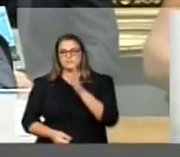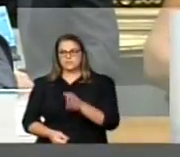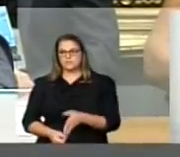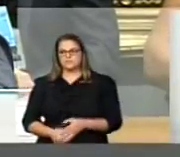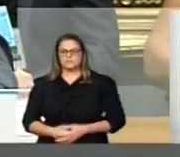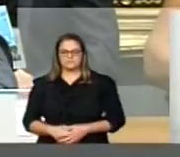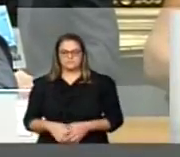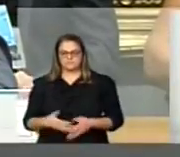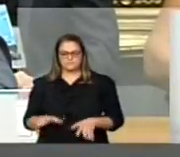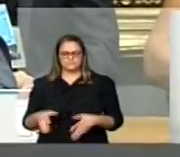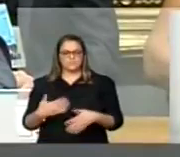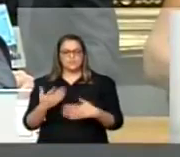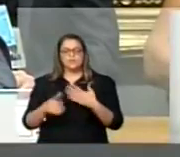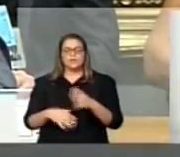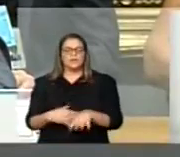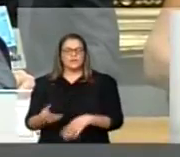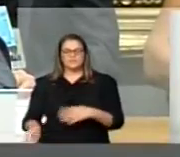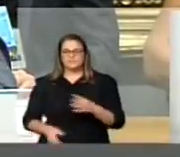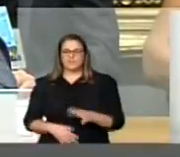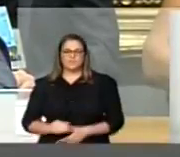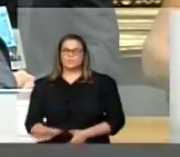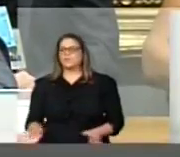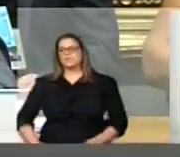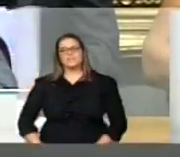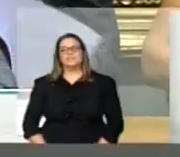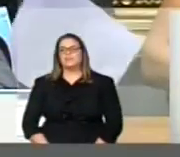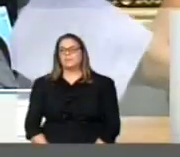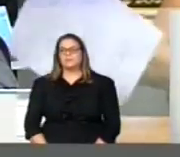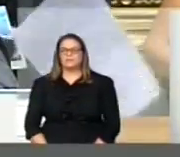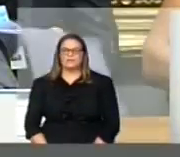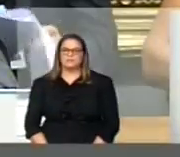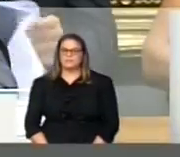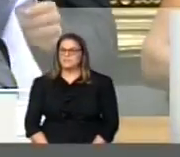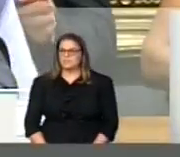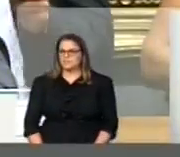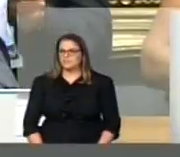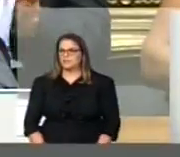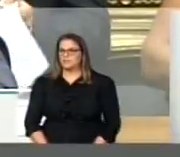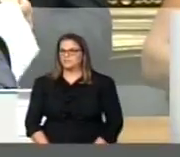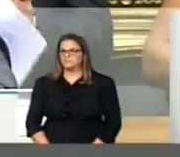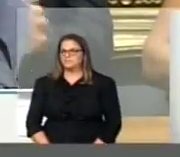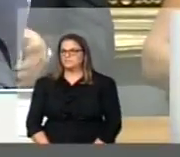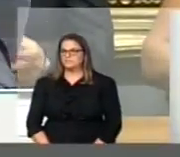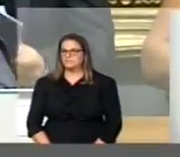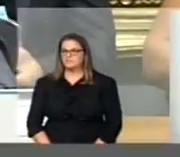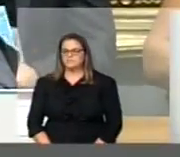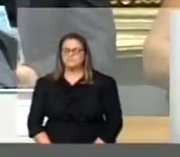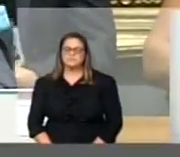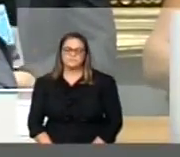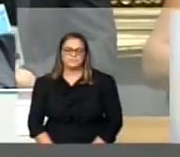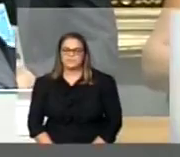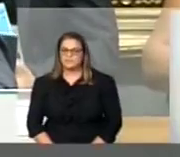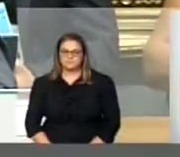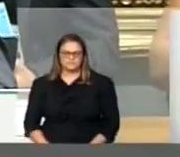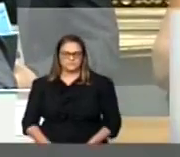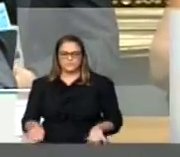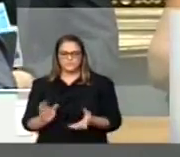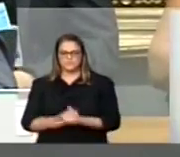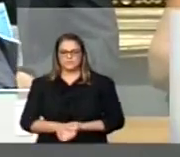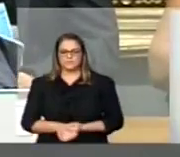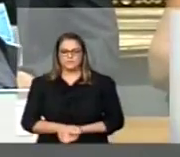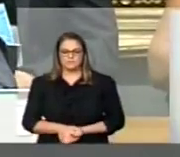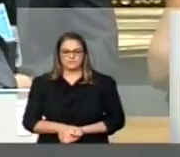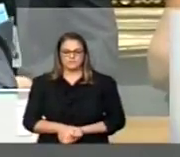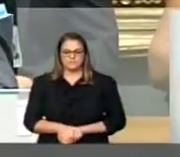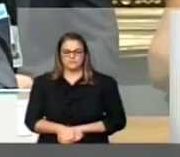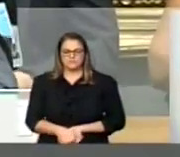condições óbvias, essa condição só pode se referir à meta fiscal em vigor naquele momento, e não a uma meta contida em